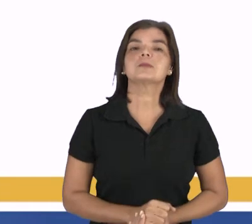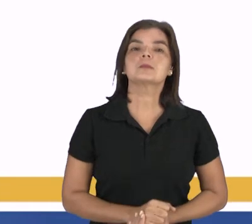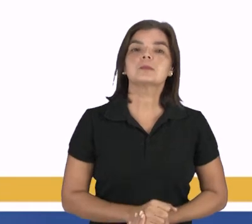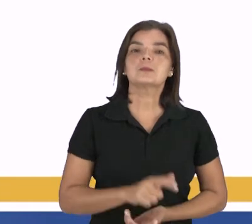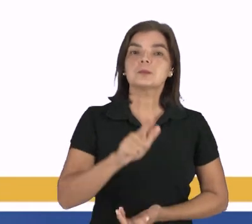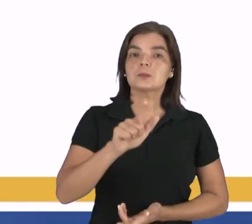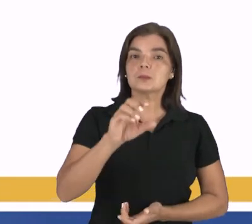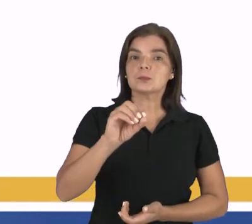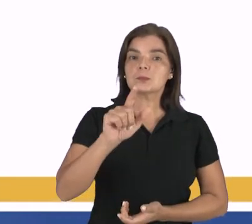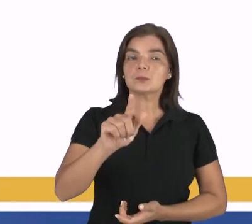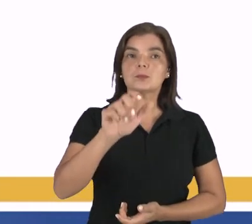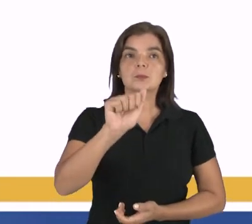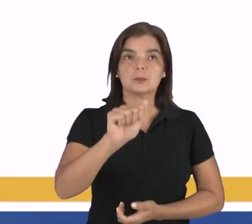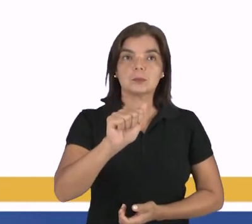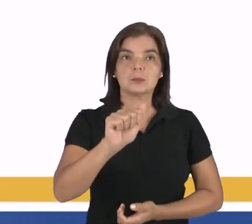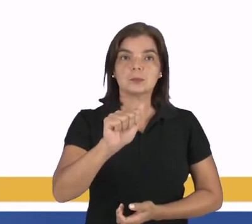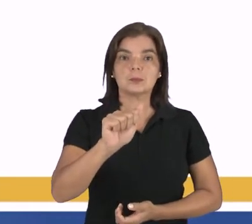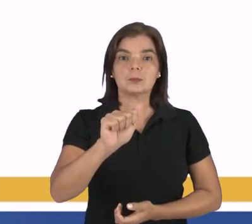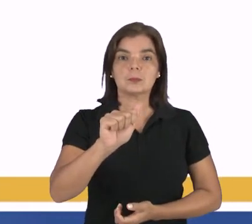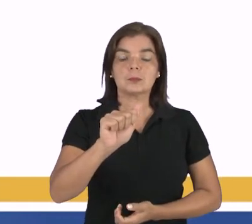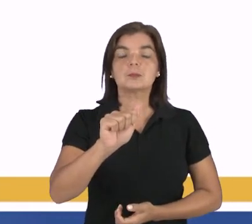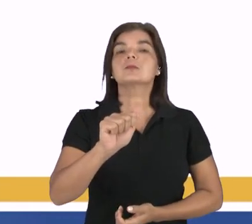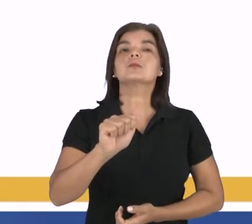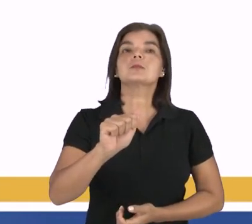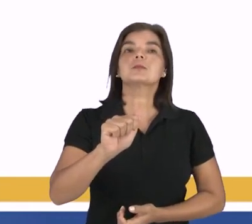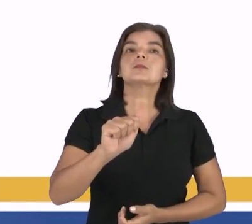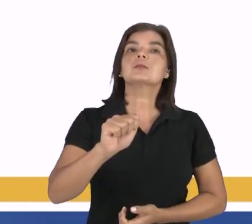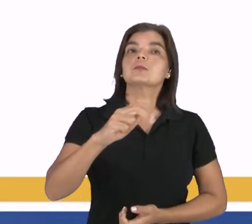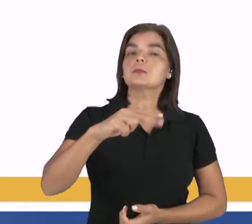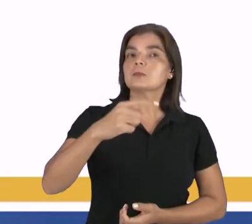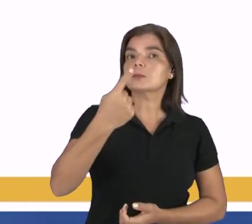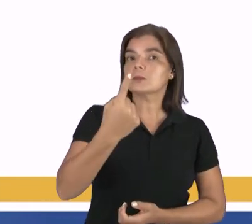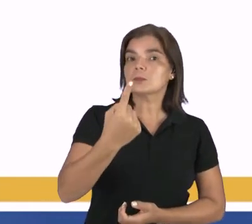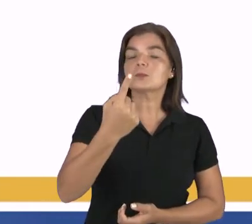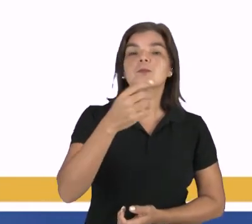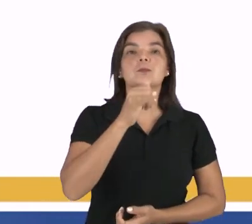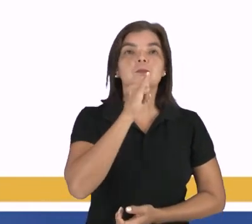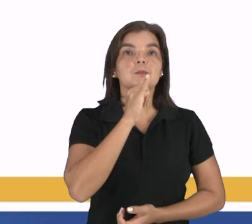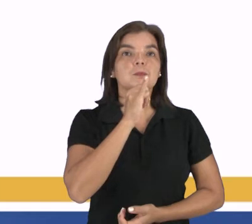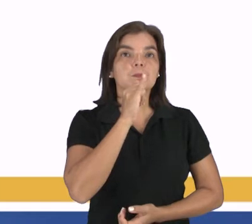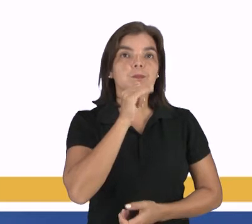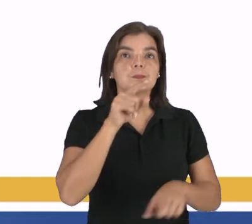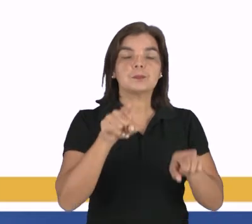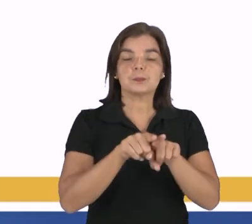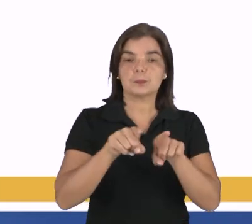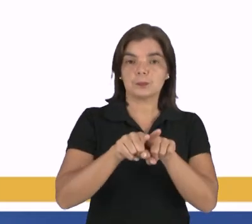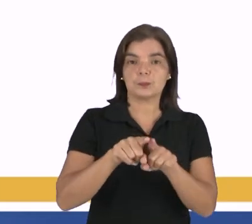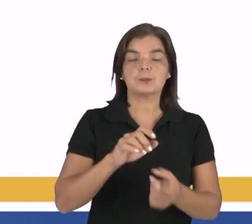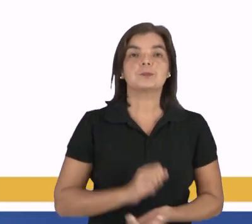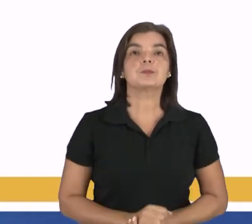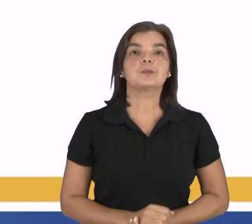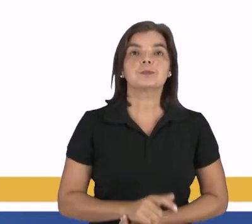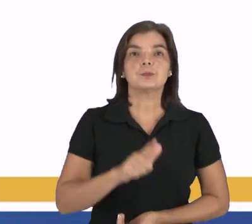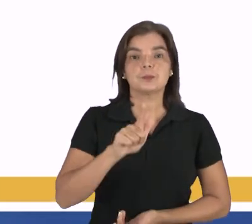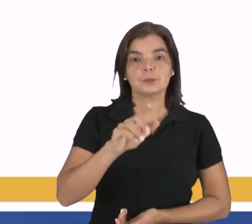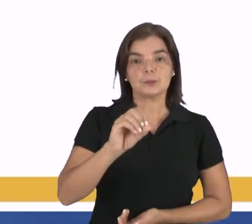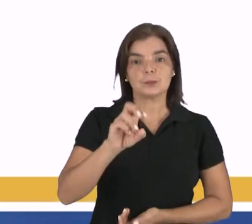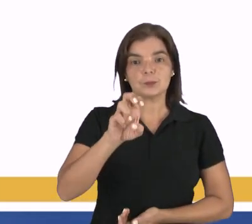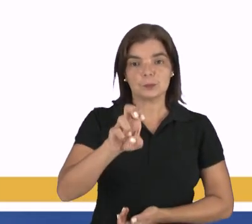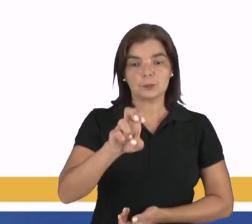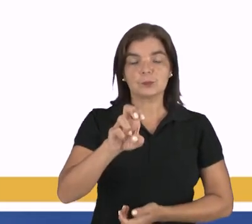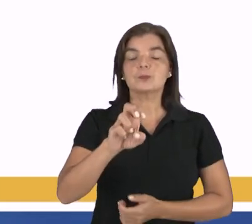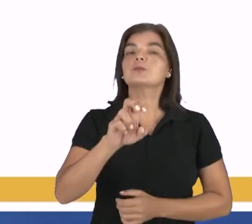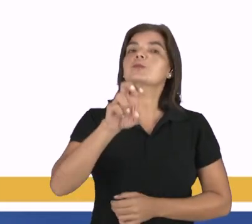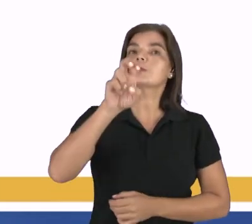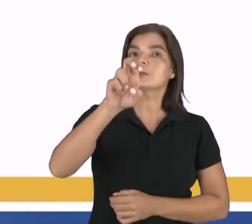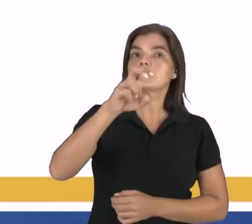Então, o log de A na base A, ele é igual a 1. Então, percebam aí na prática como é isso. O log de 5 na